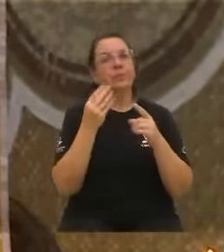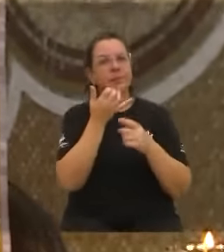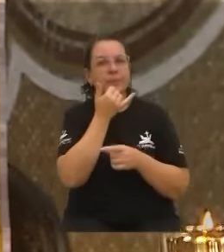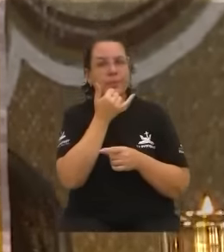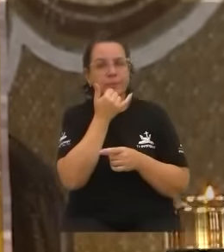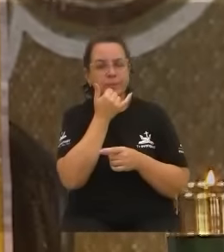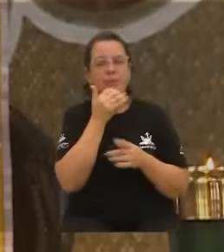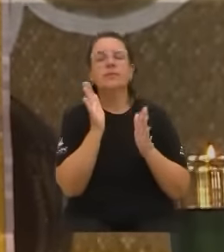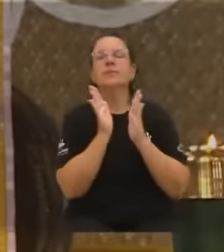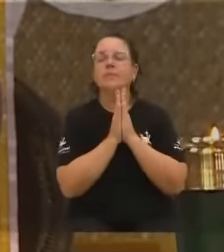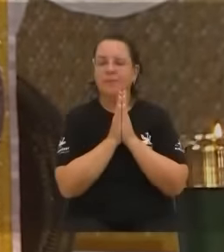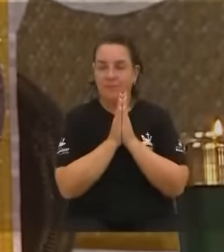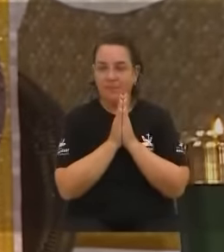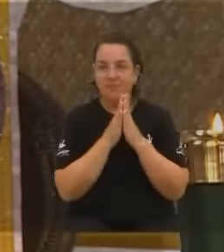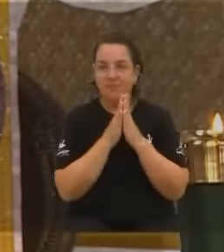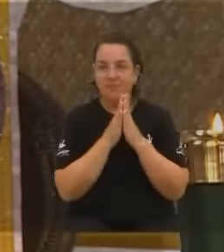nossos pecados. Amém.